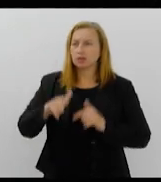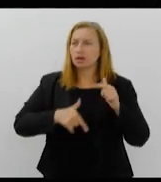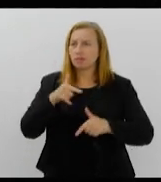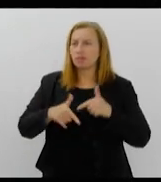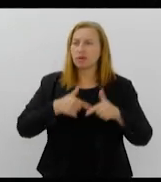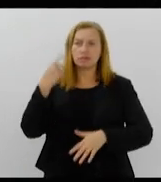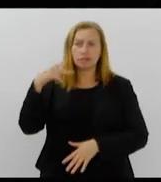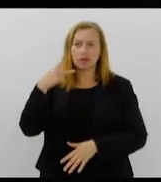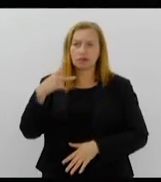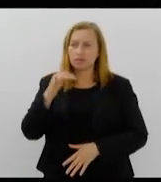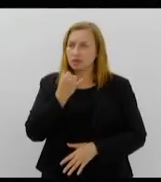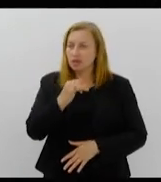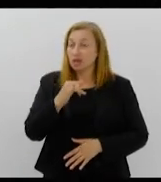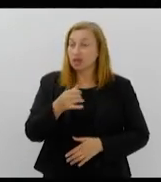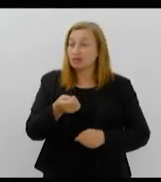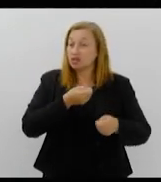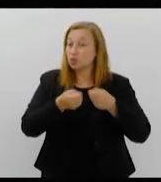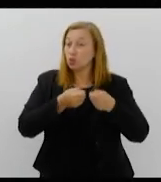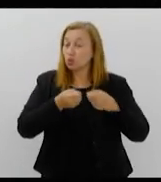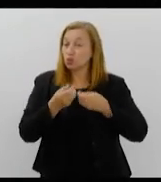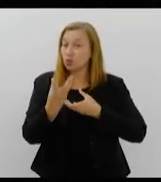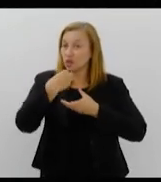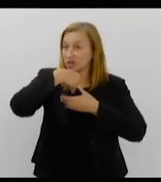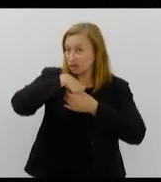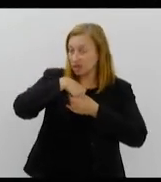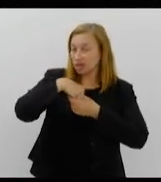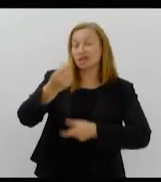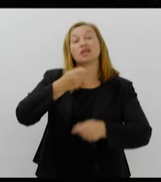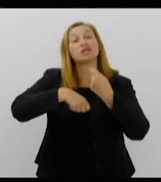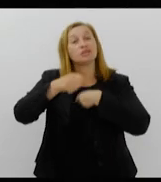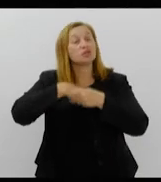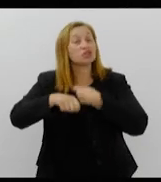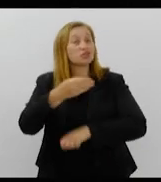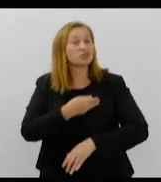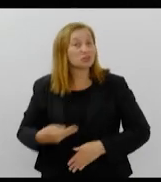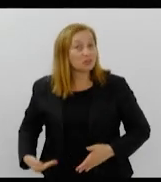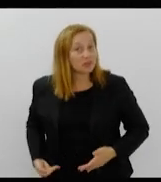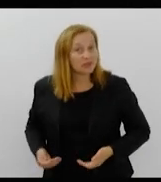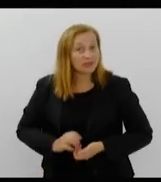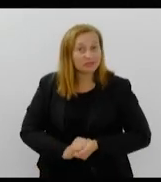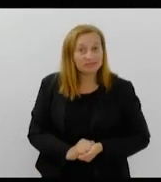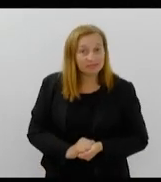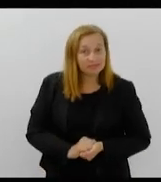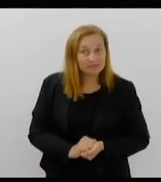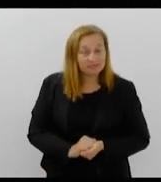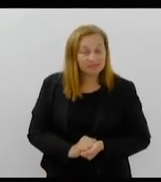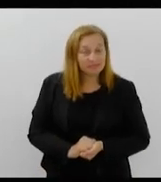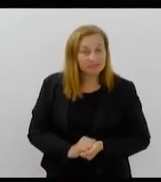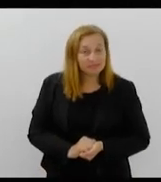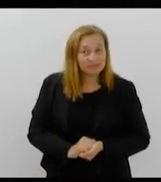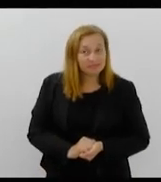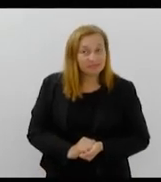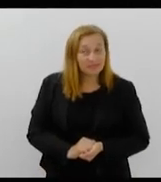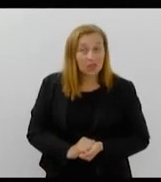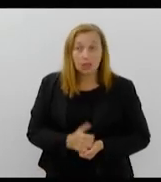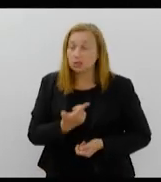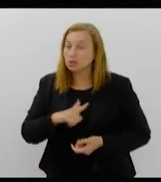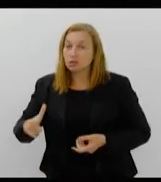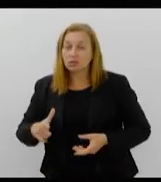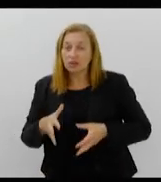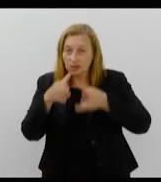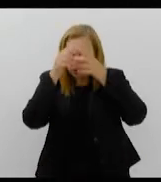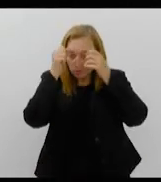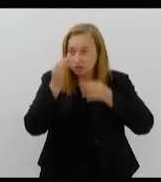é de fazer o controle externo da administração pública. E, sem o Tribunal de